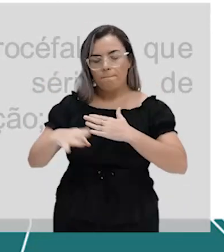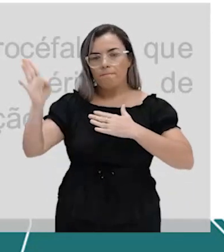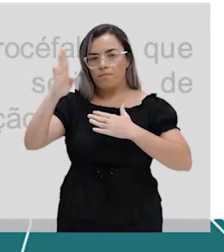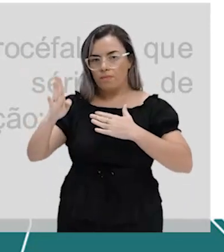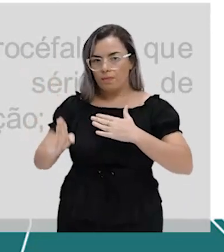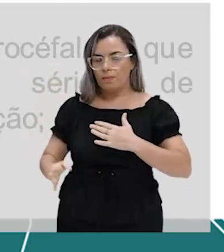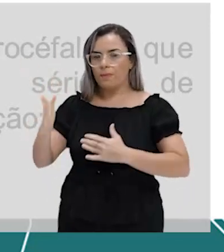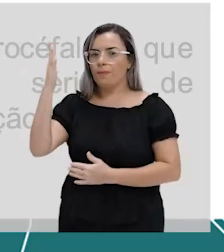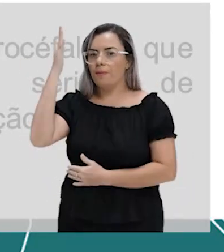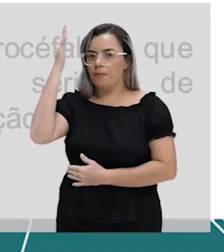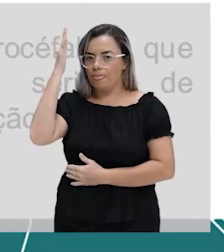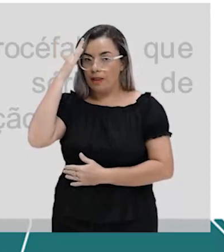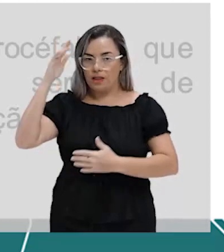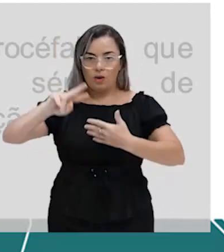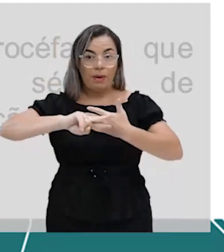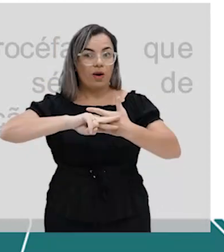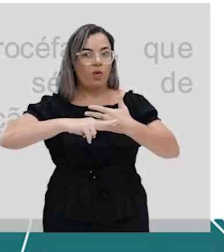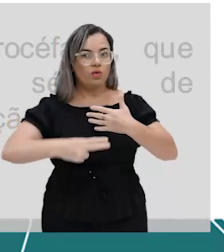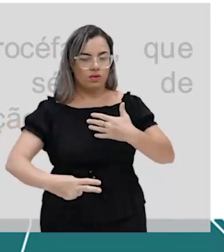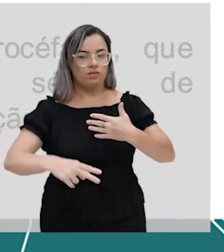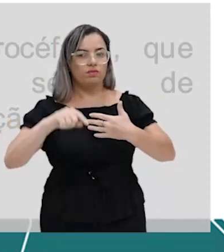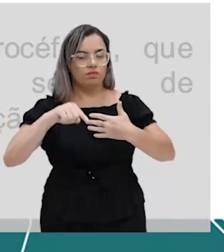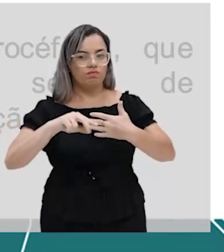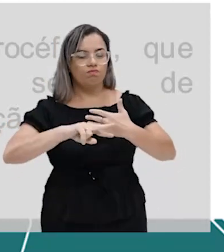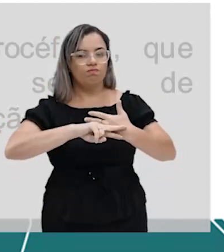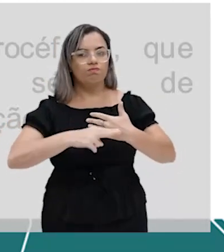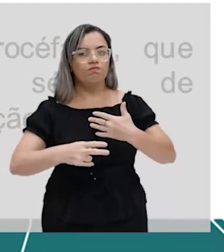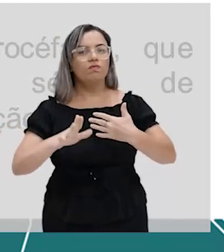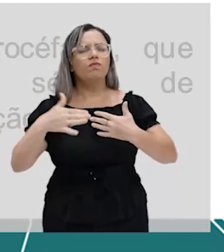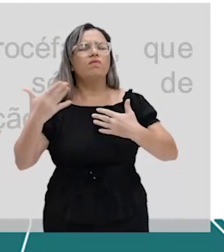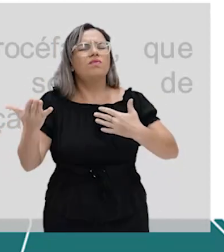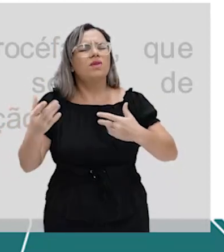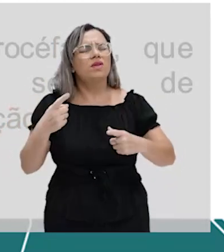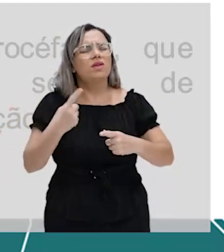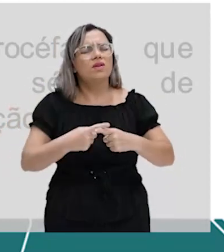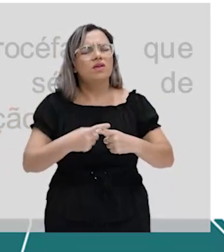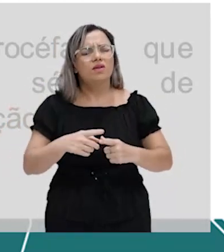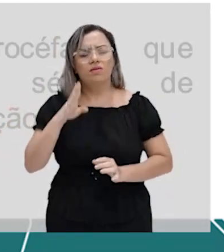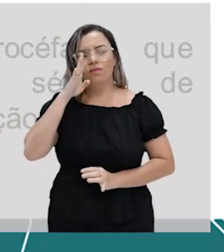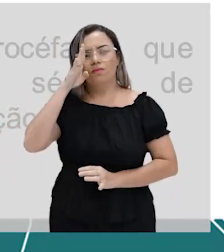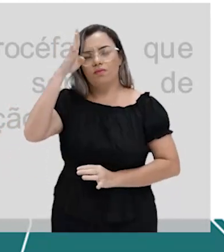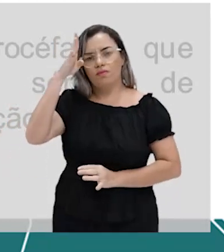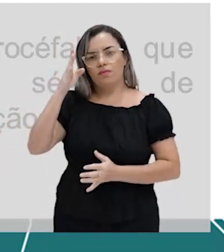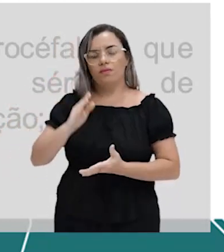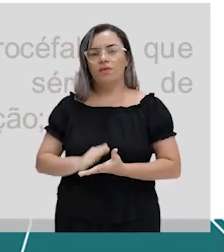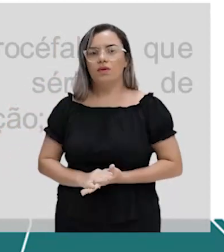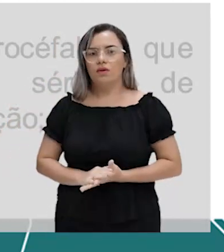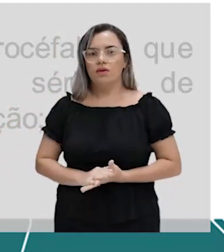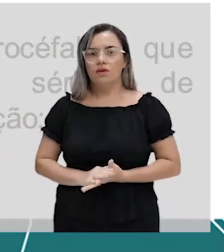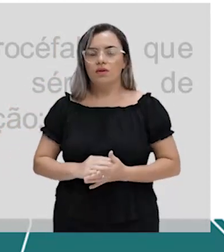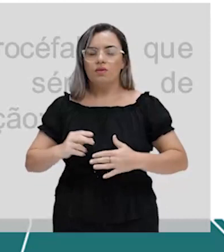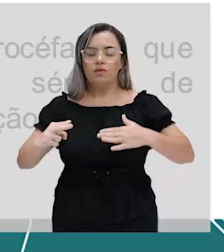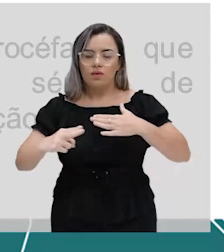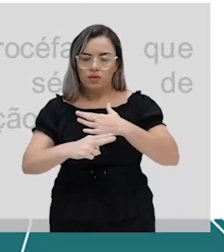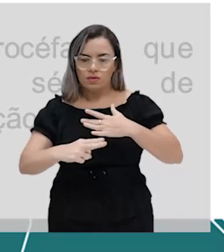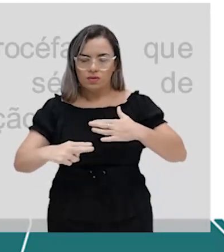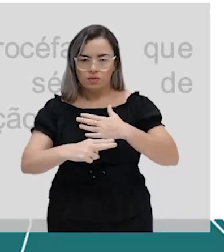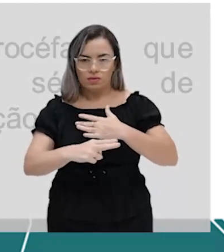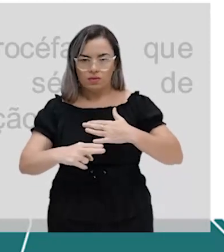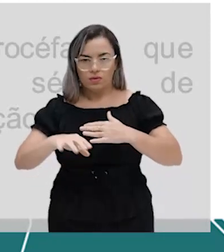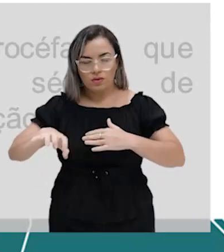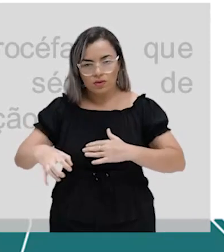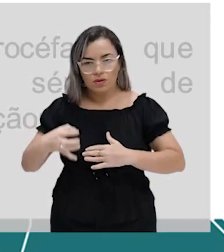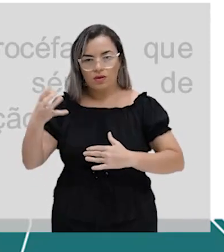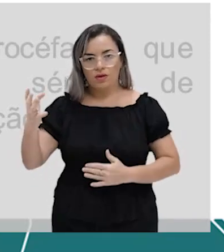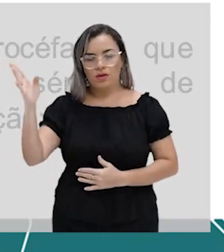isso é uma consequência, tá? É uma consequência de quê, Marcos? Principalmente de uma urbanização que acontece no